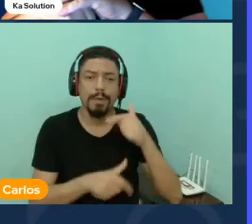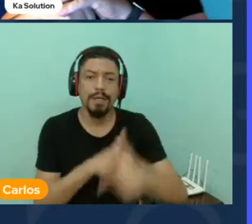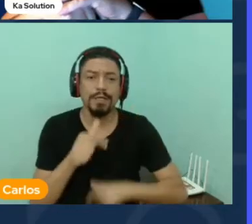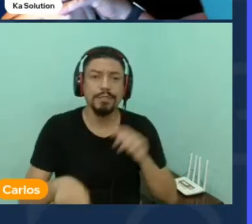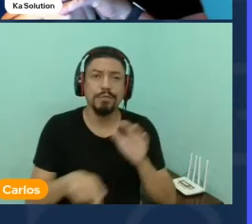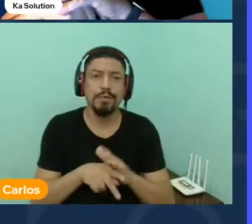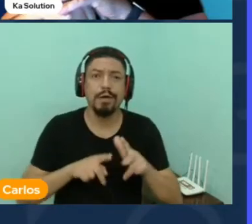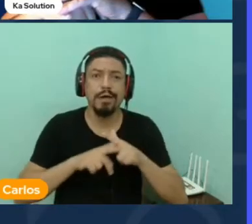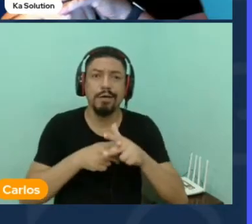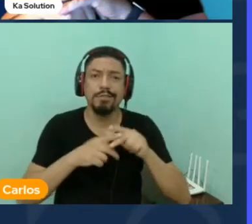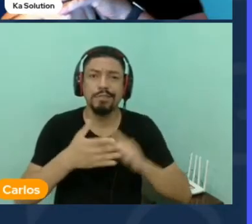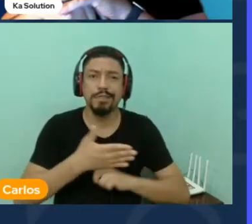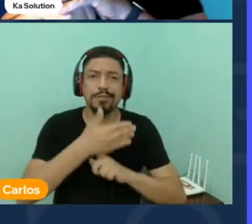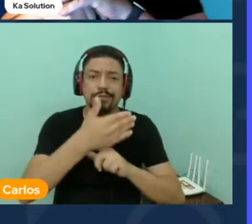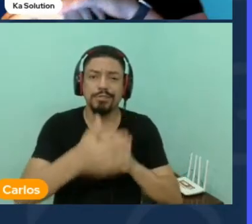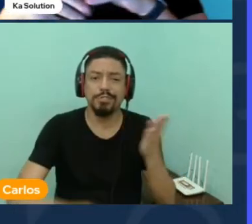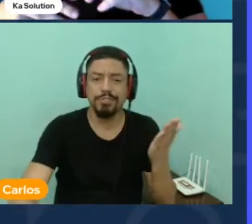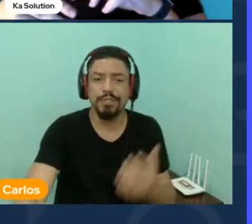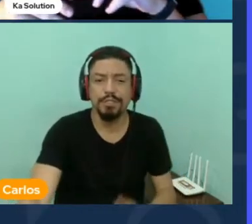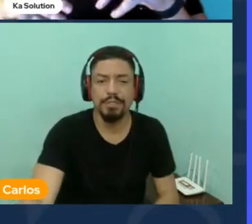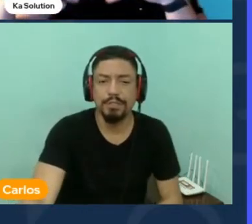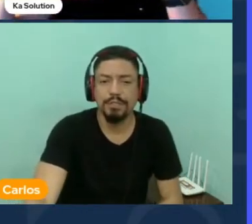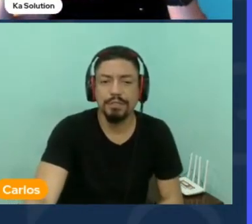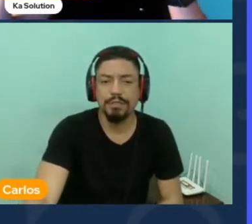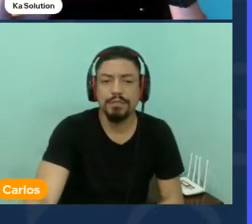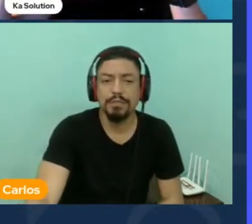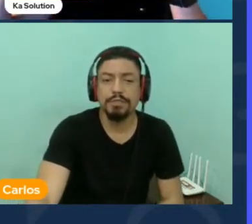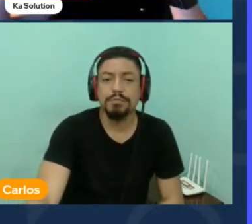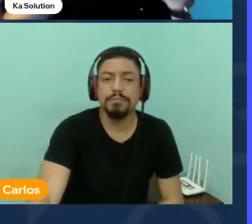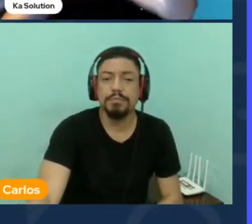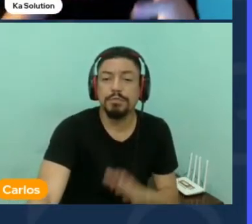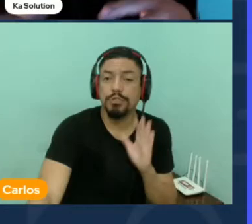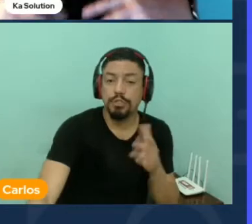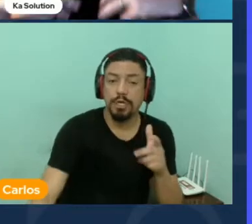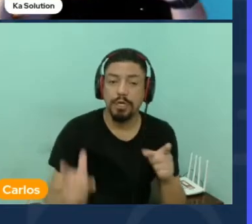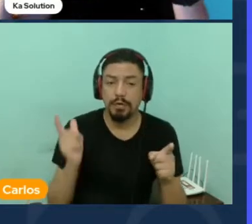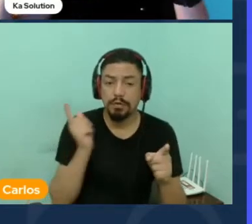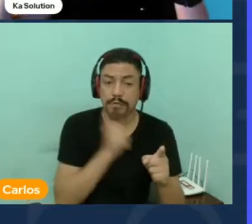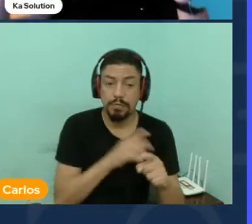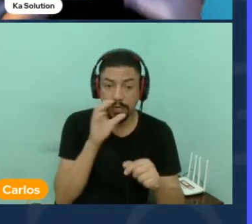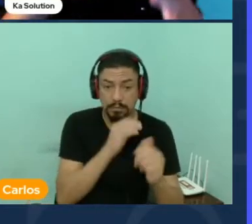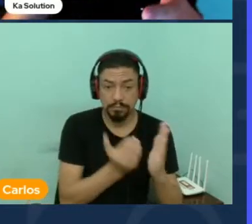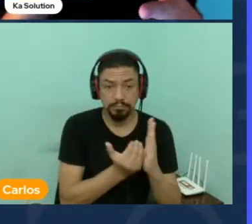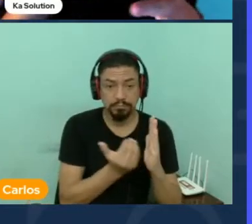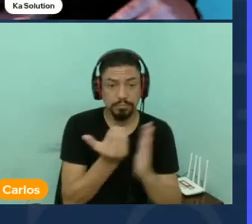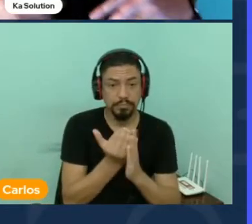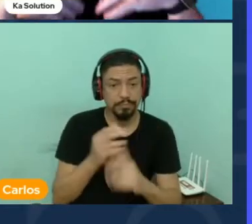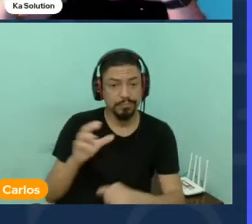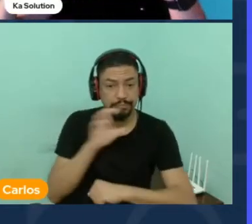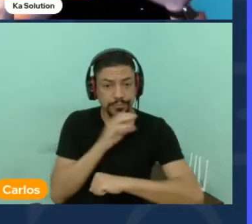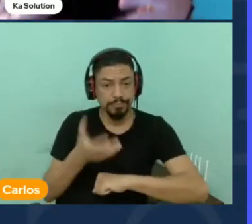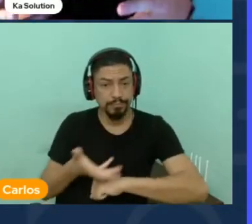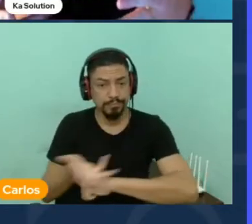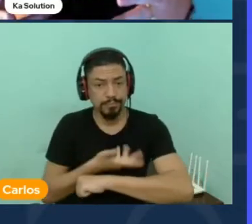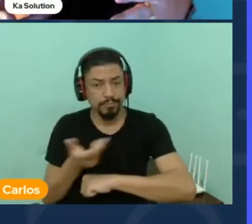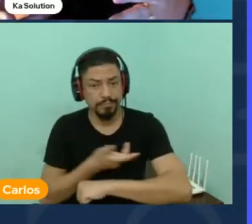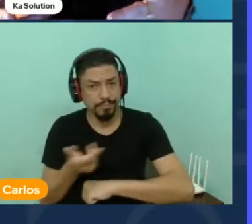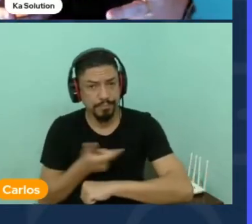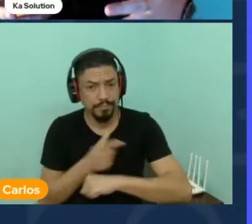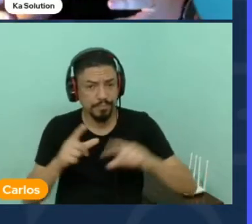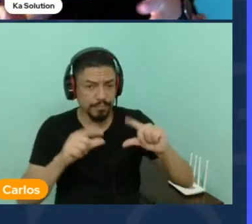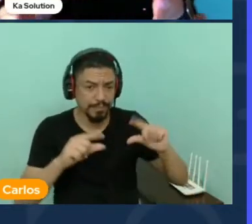nossos recursos de tecnologia. E, uma vez que a gente agiliza, ganha velocidade, diminui